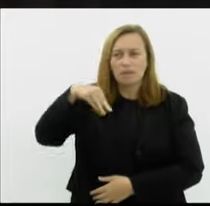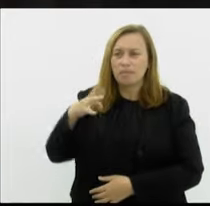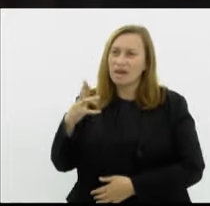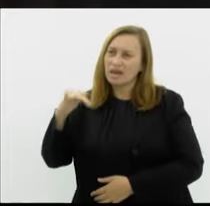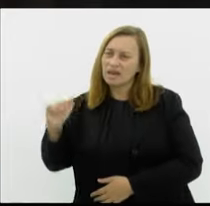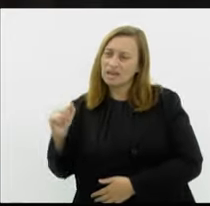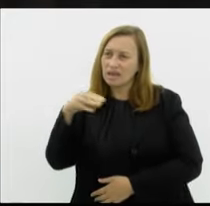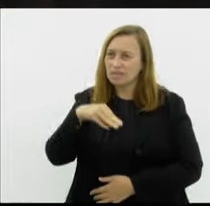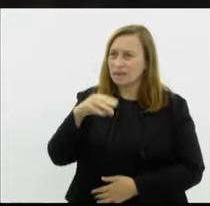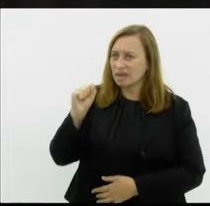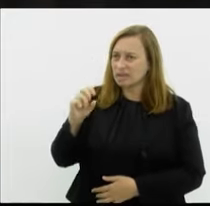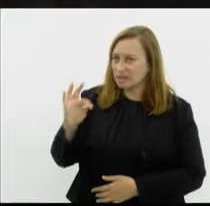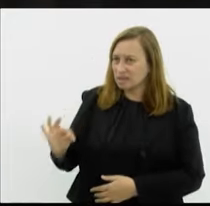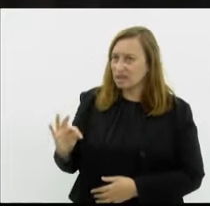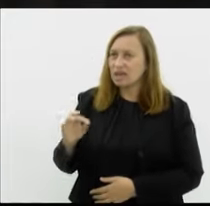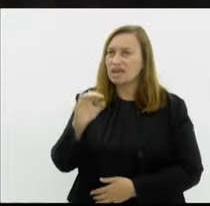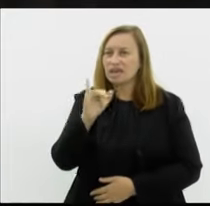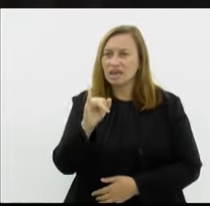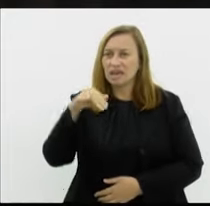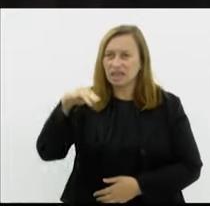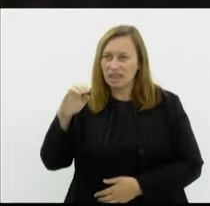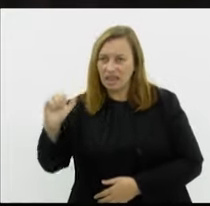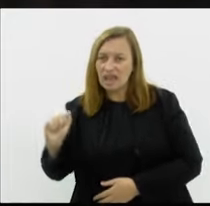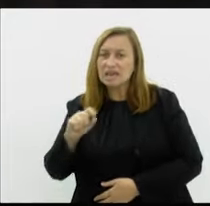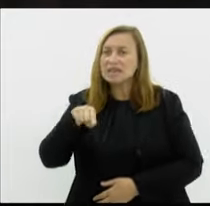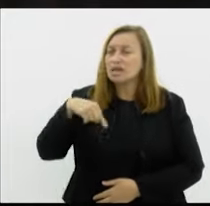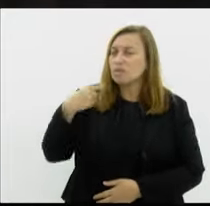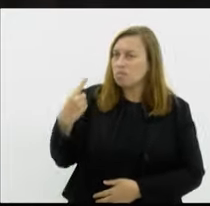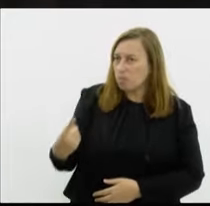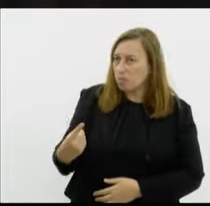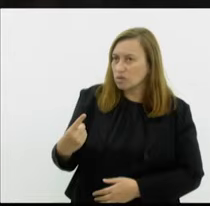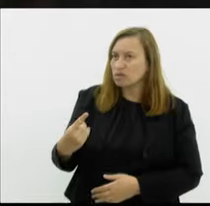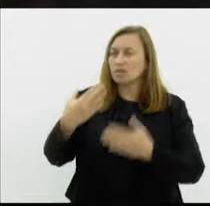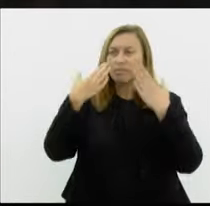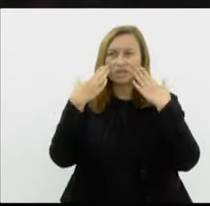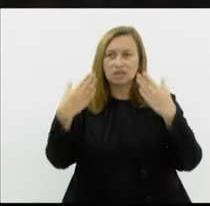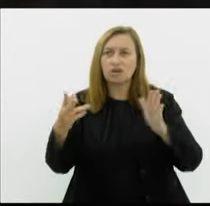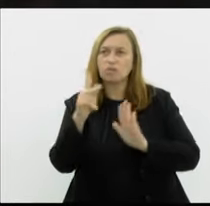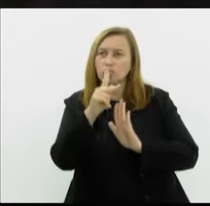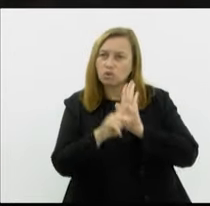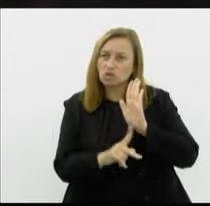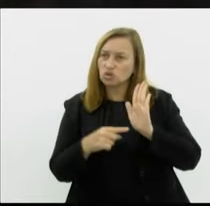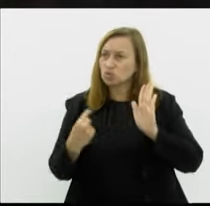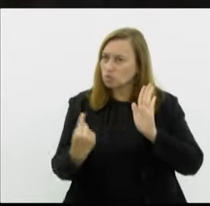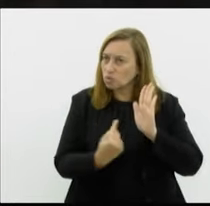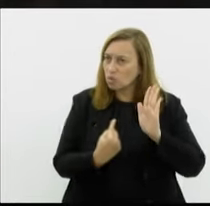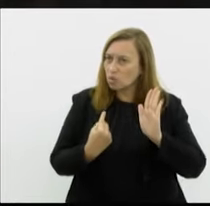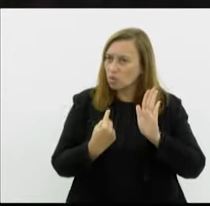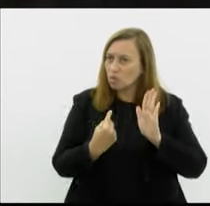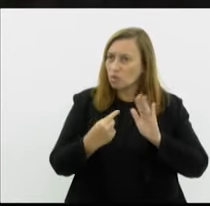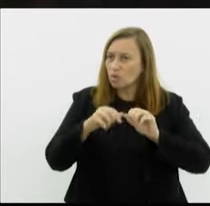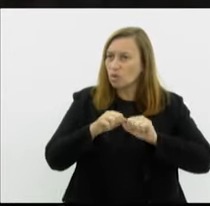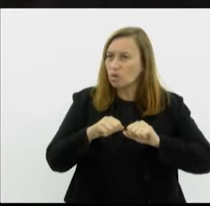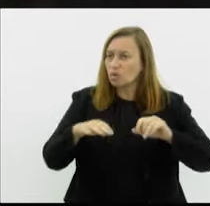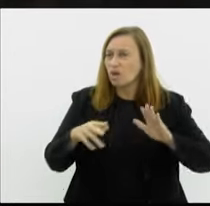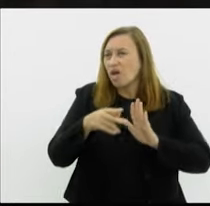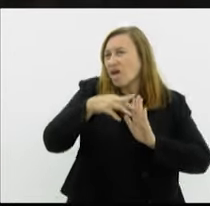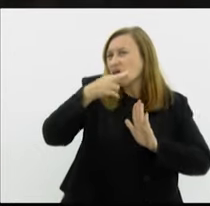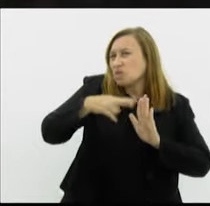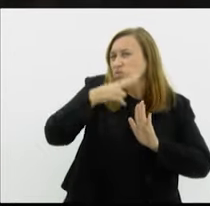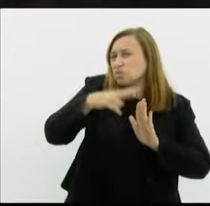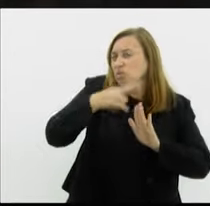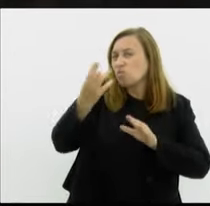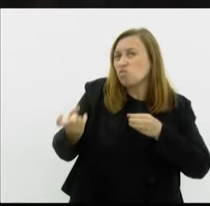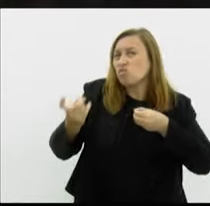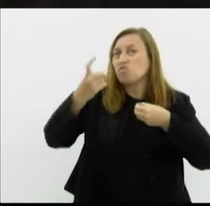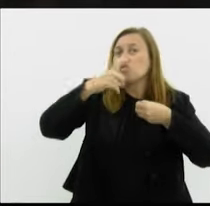que o INEA, depois de nós apresentarmos o nosso projeto, publicou uma resolução